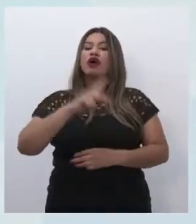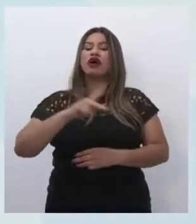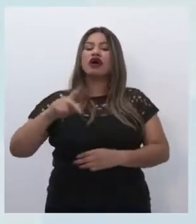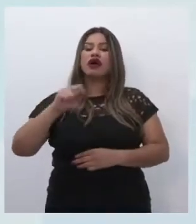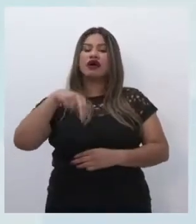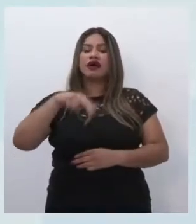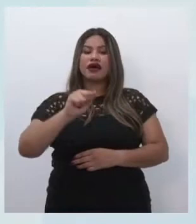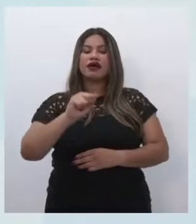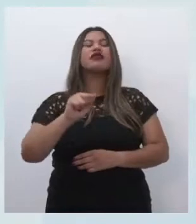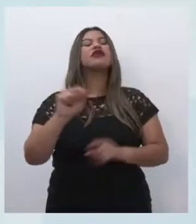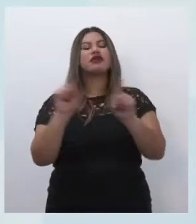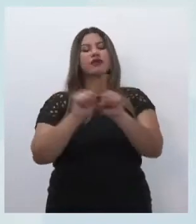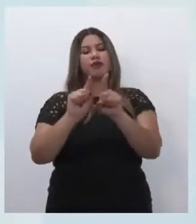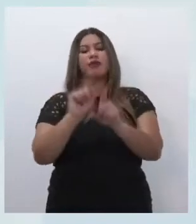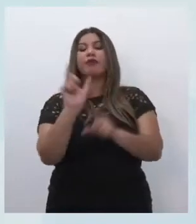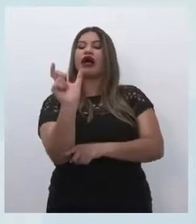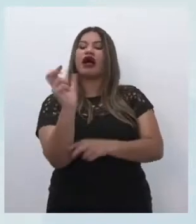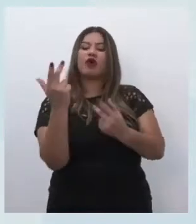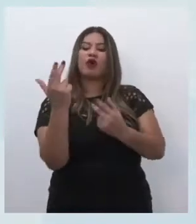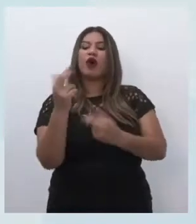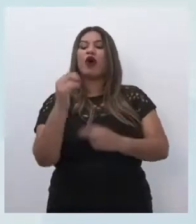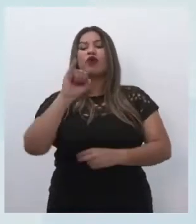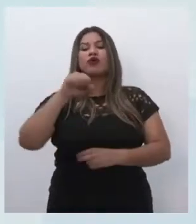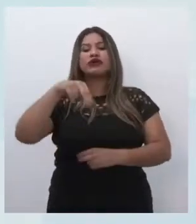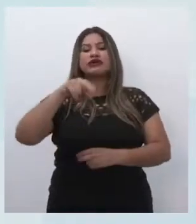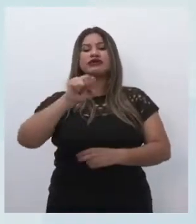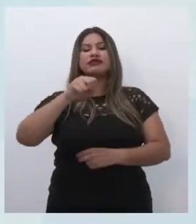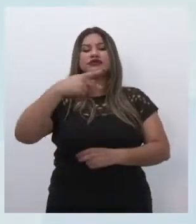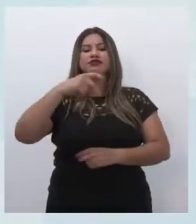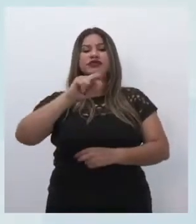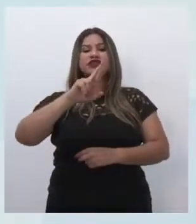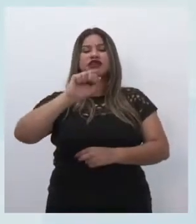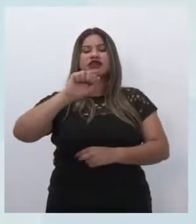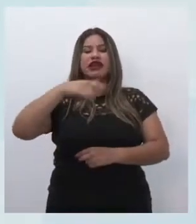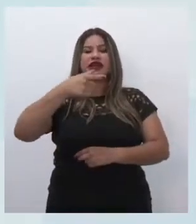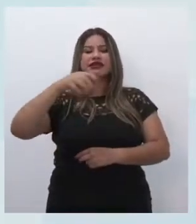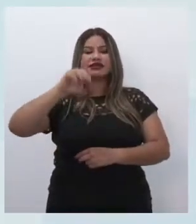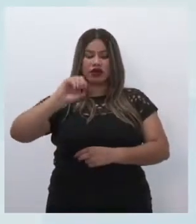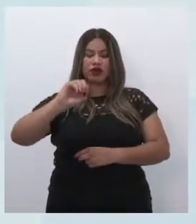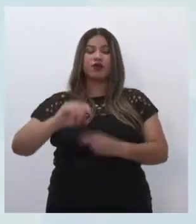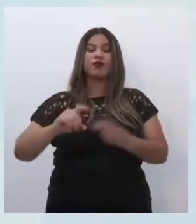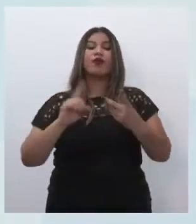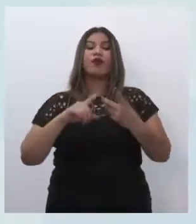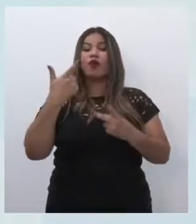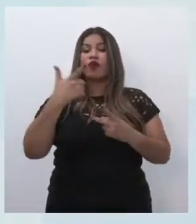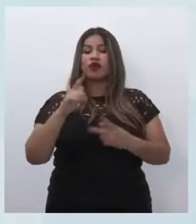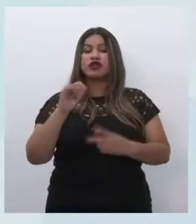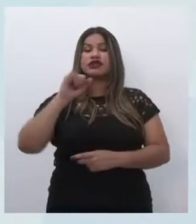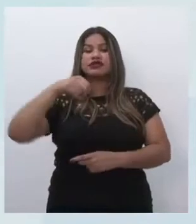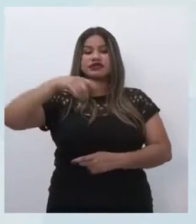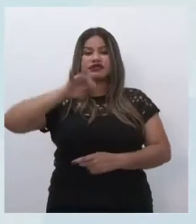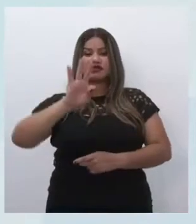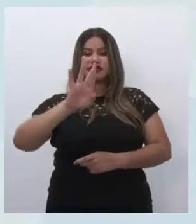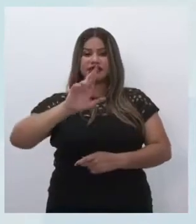Ana Paula. E a professora Claudete, interação. Mas vamos conferir, então.